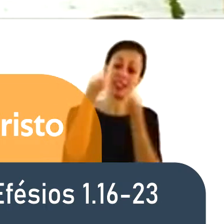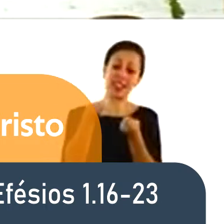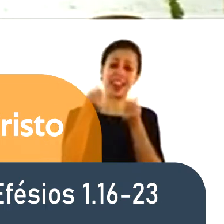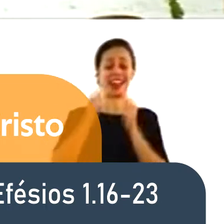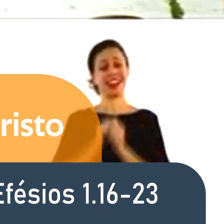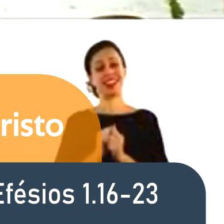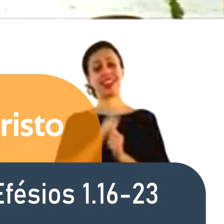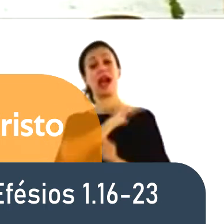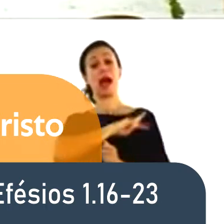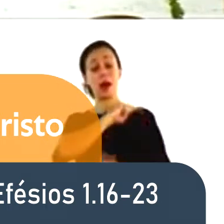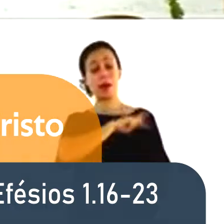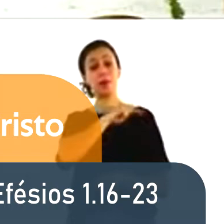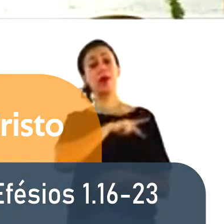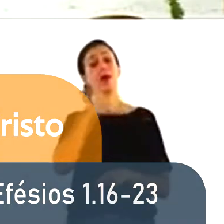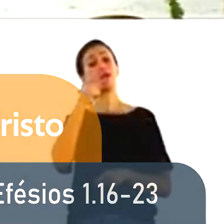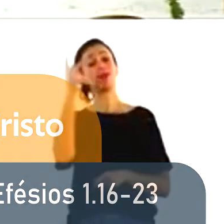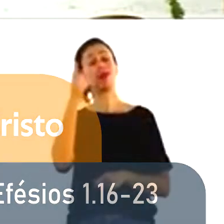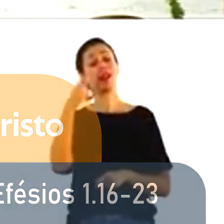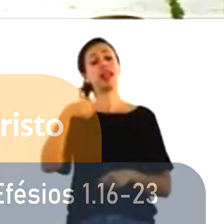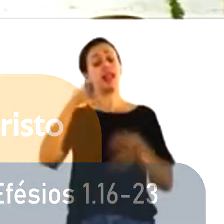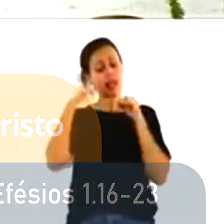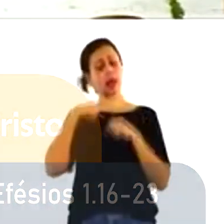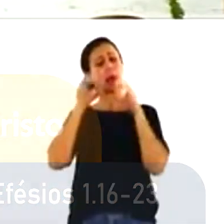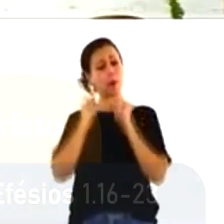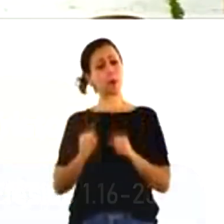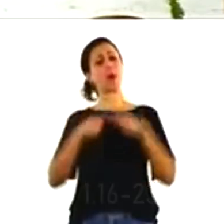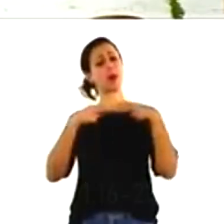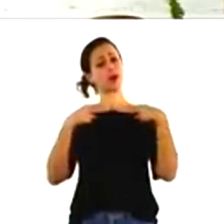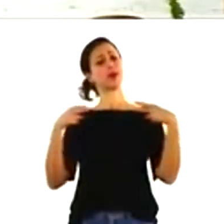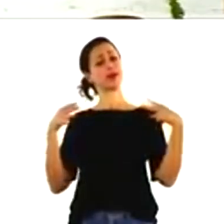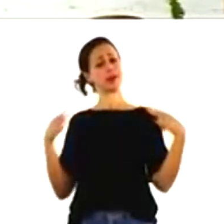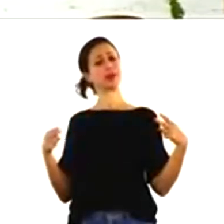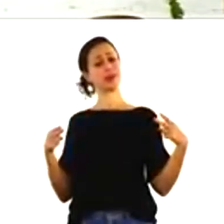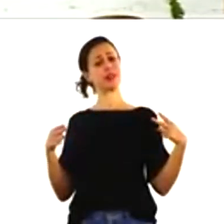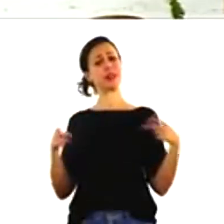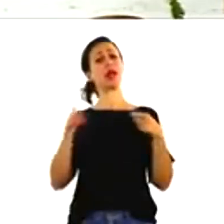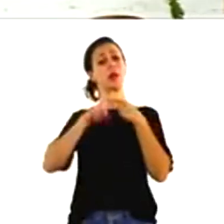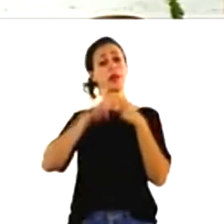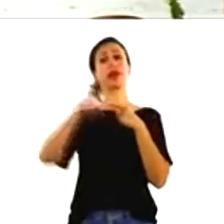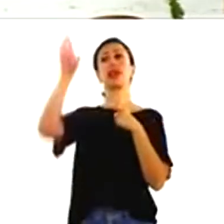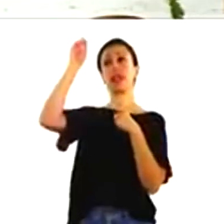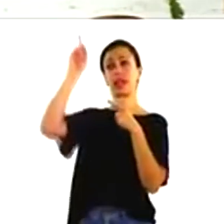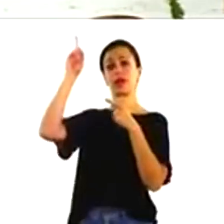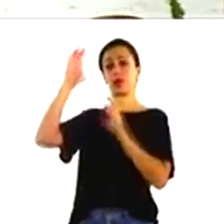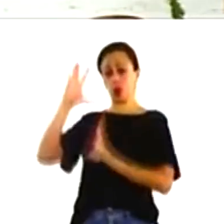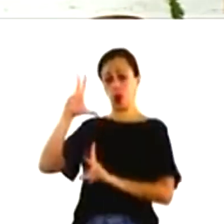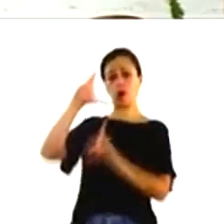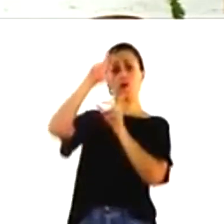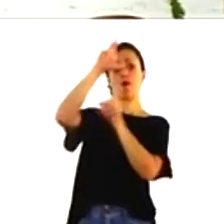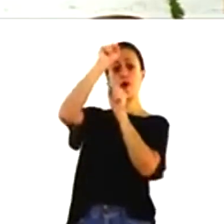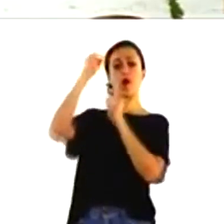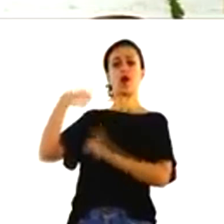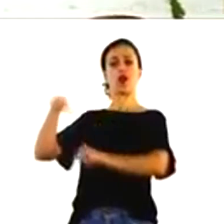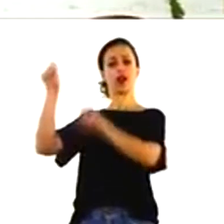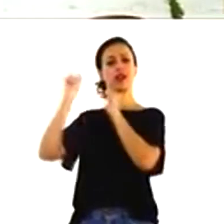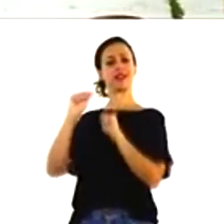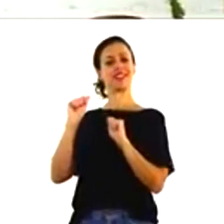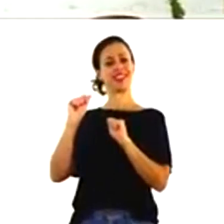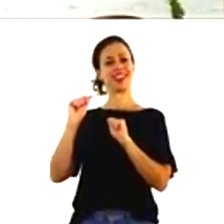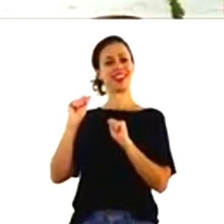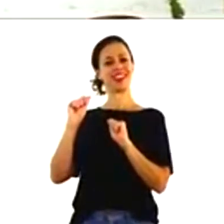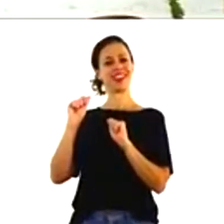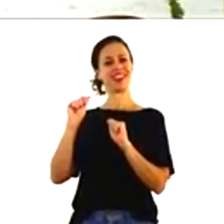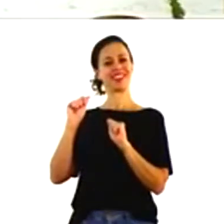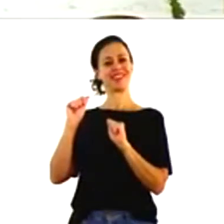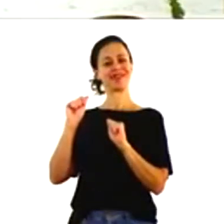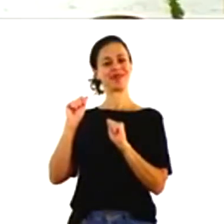me fortalece. E quando você vai entender esses textos bem, você entende que Deus nos dá muitas